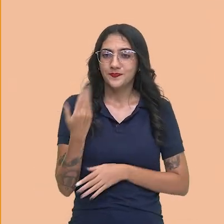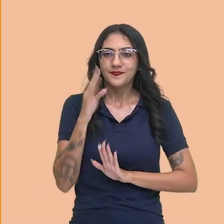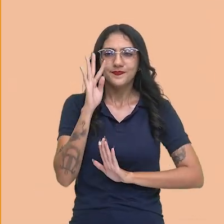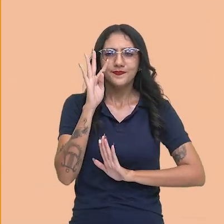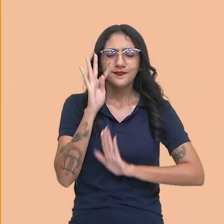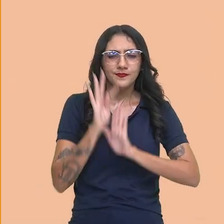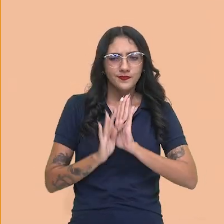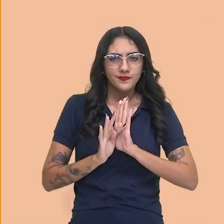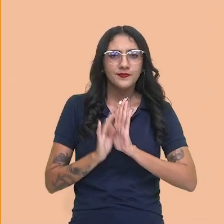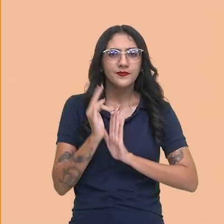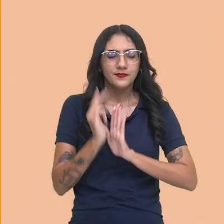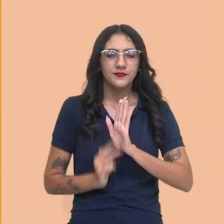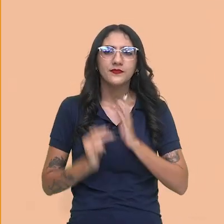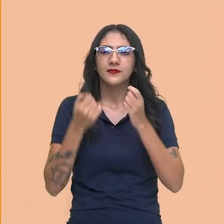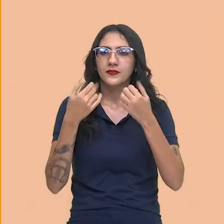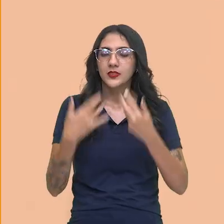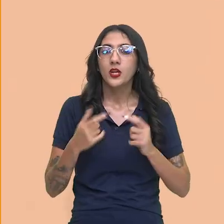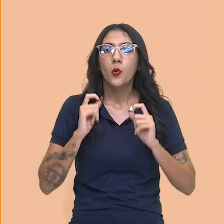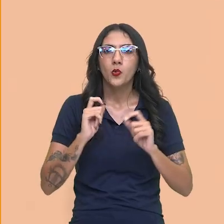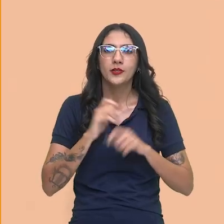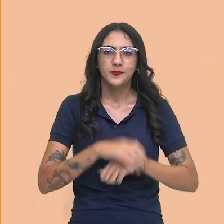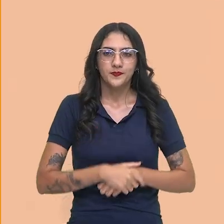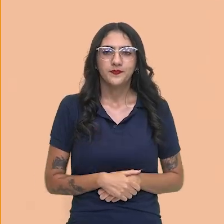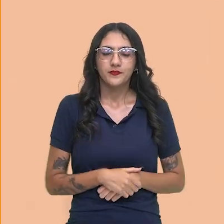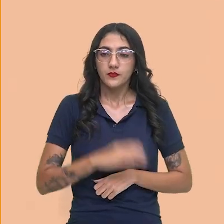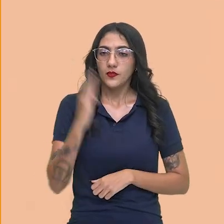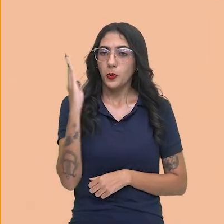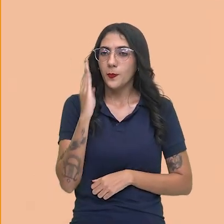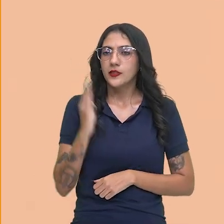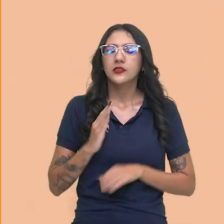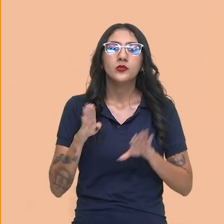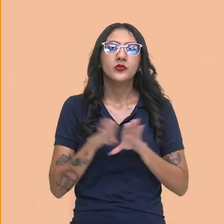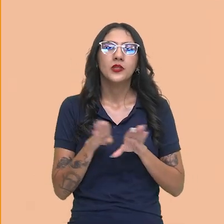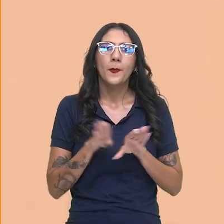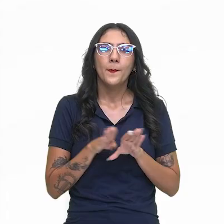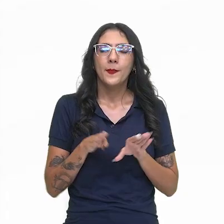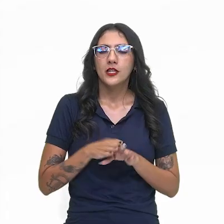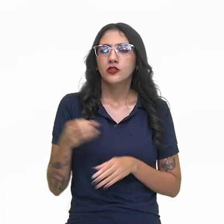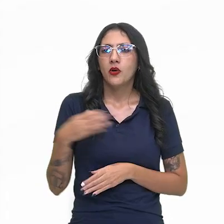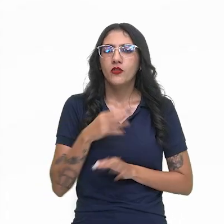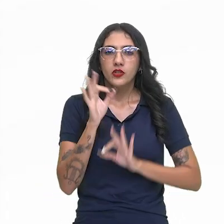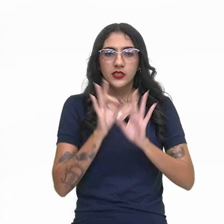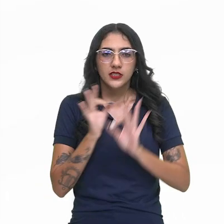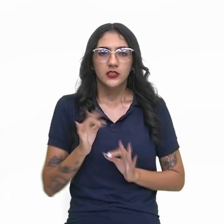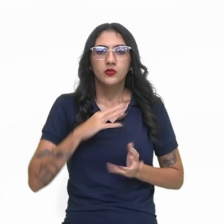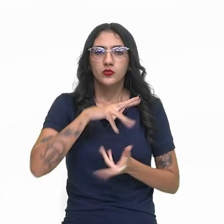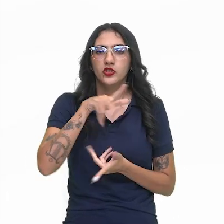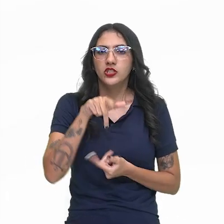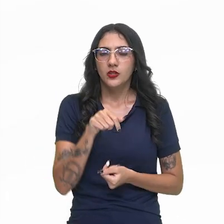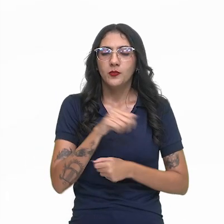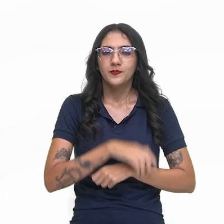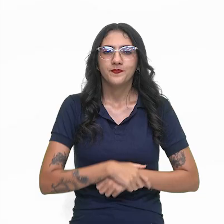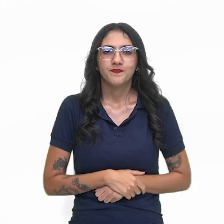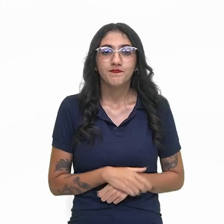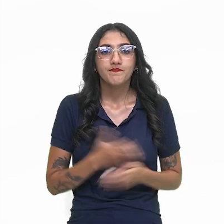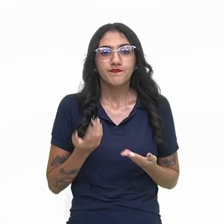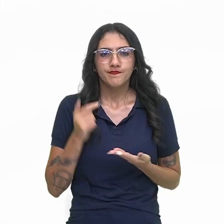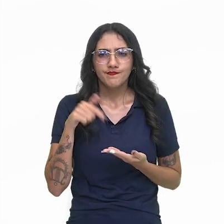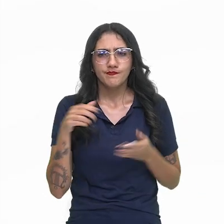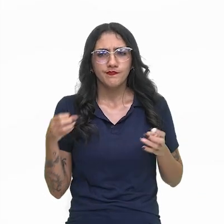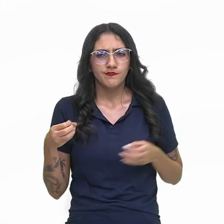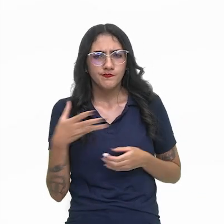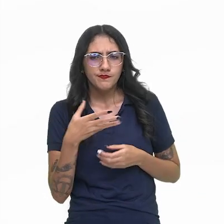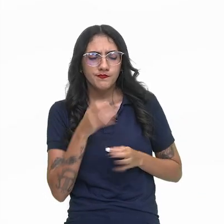tá bem? Falando sobre o Brasil e a nova ordem mundial. A nova ordem